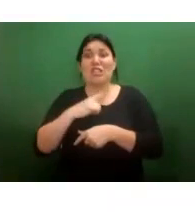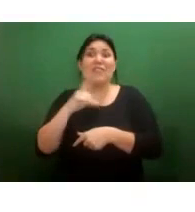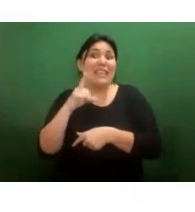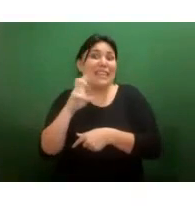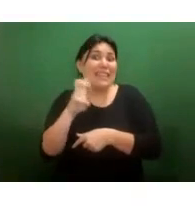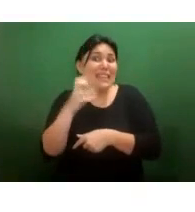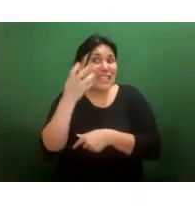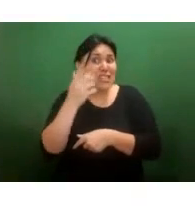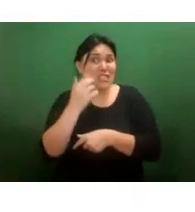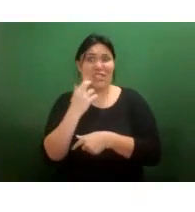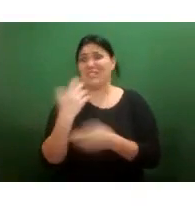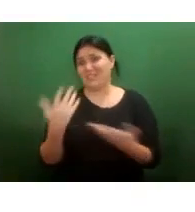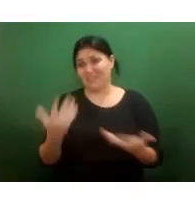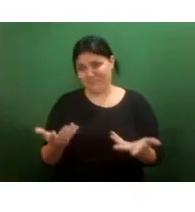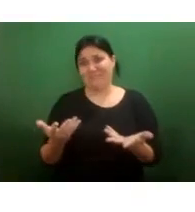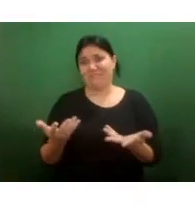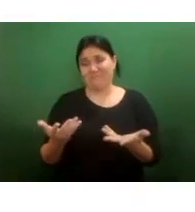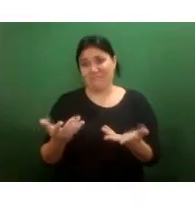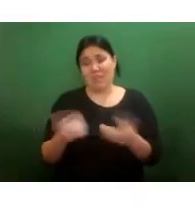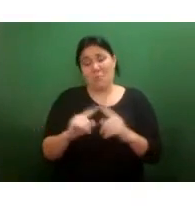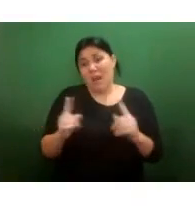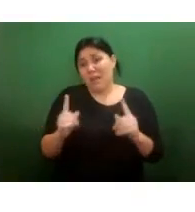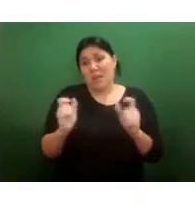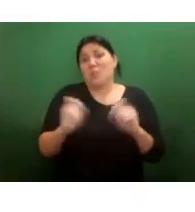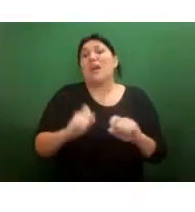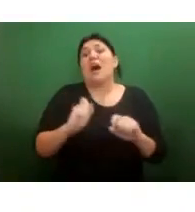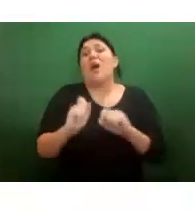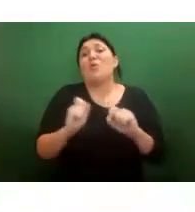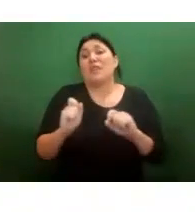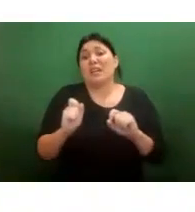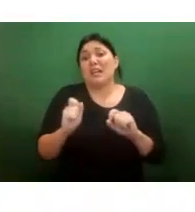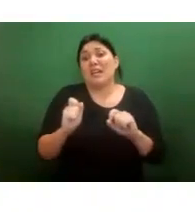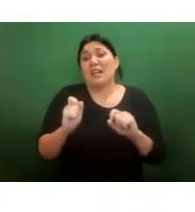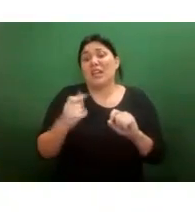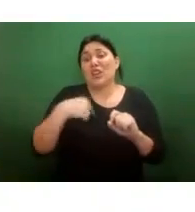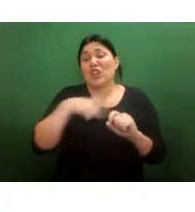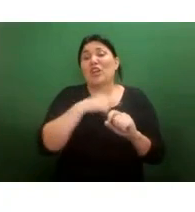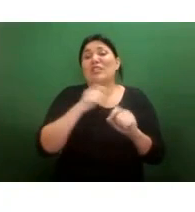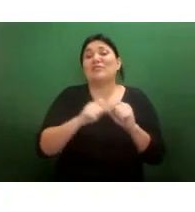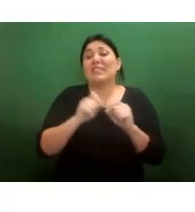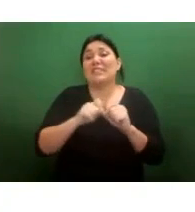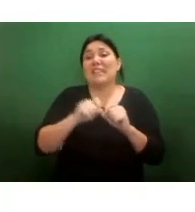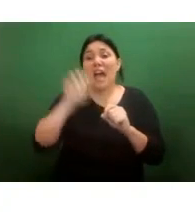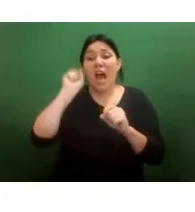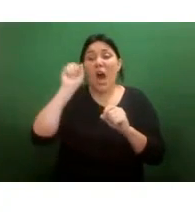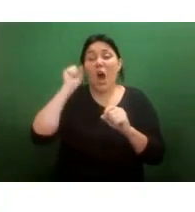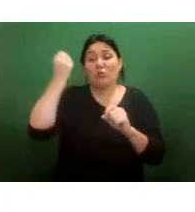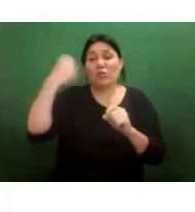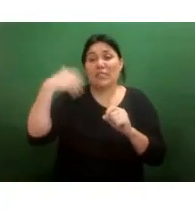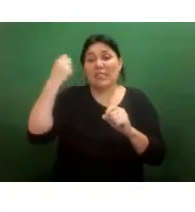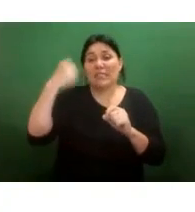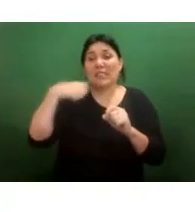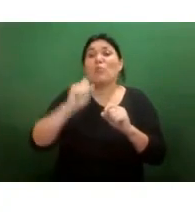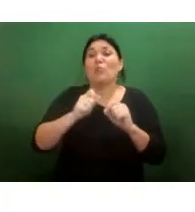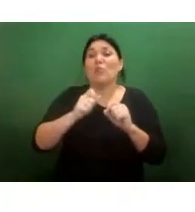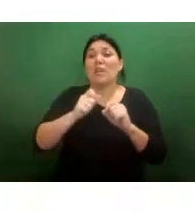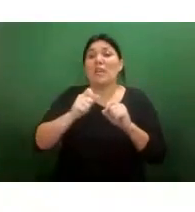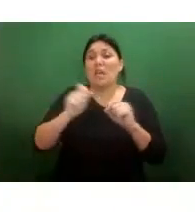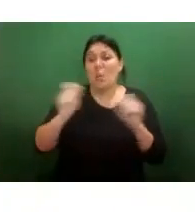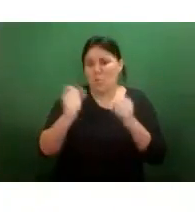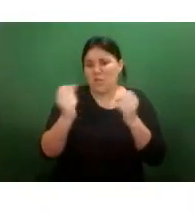a gente não pode, em hipótese alguma, fazer a audiodescrição de um espetáculo